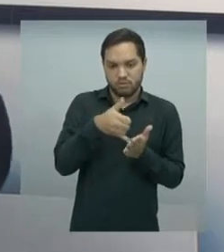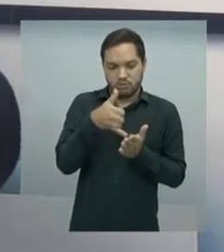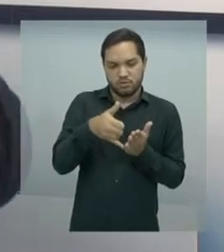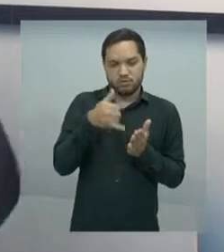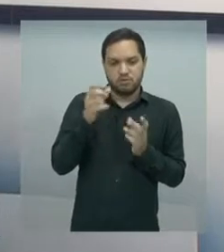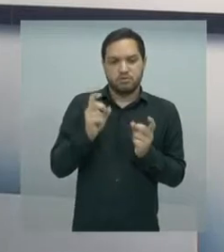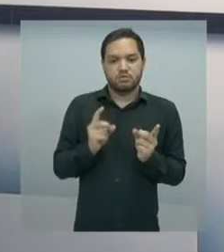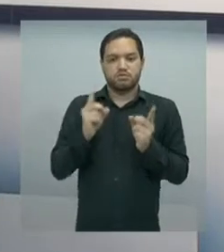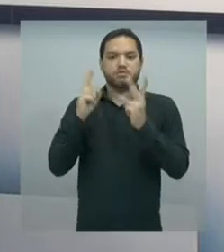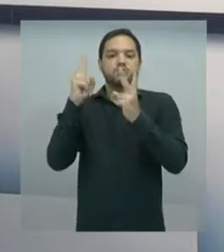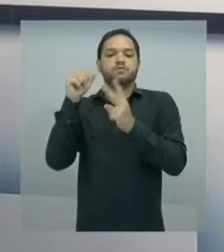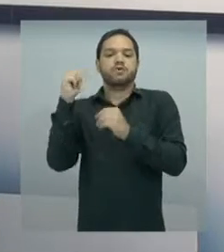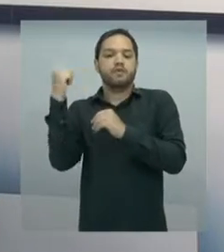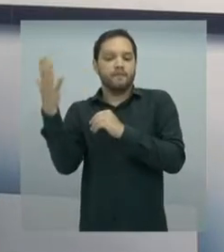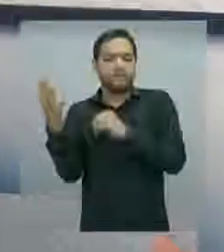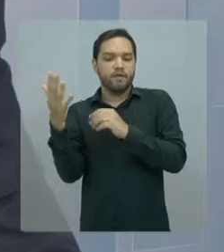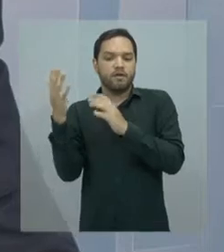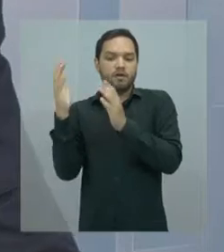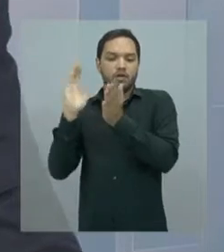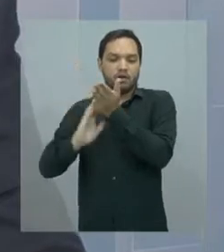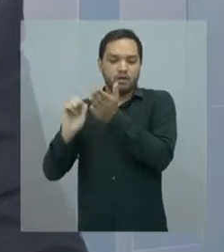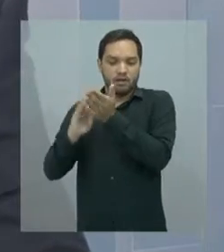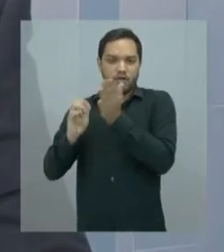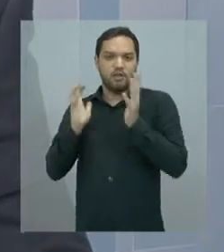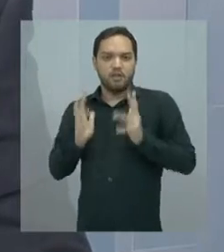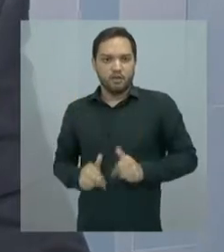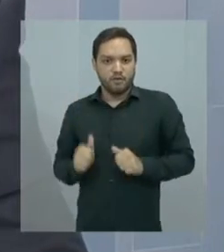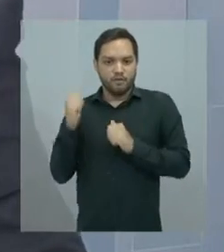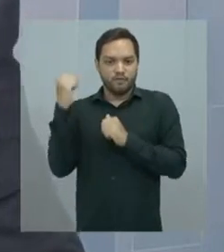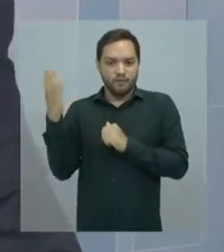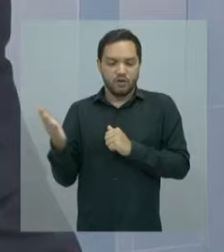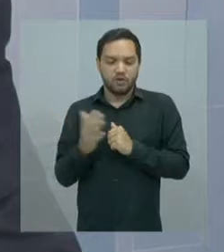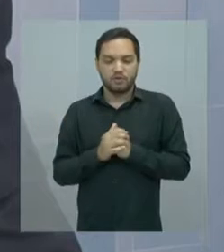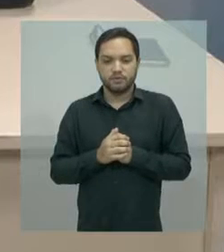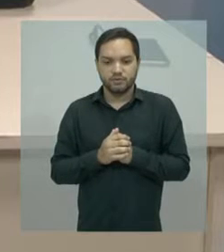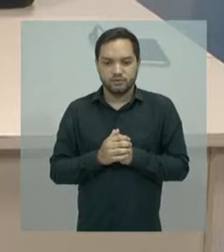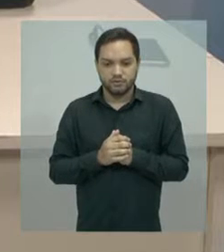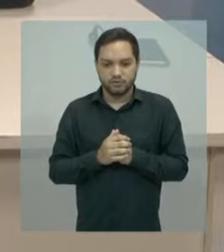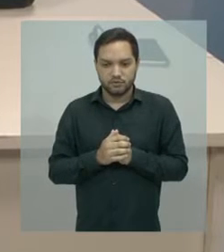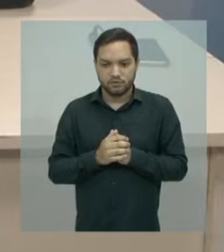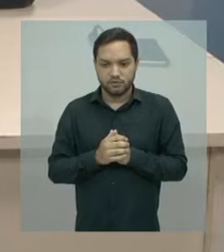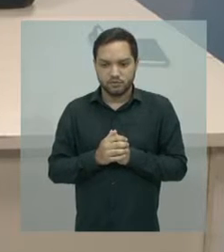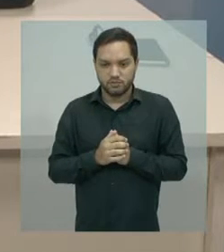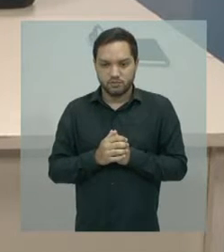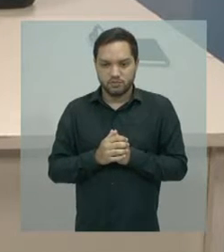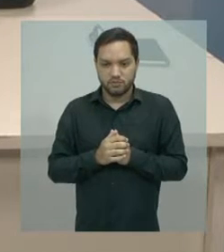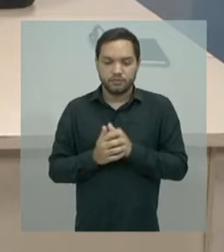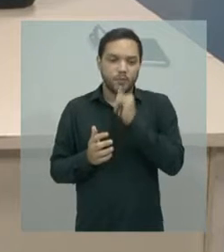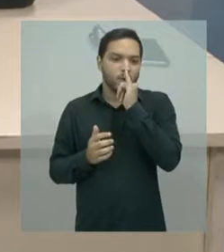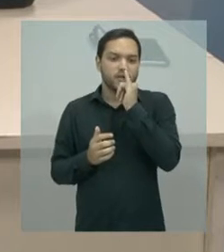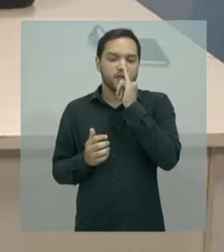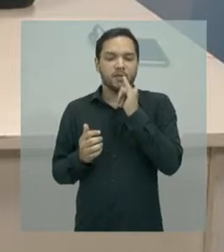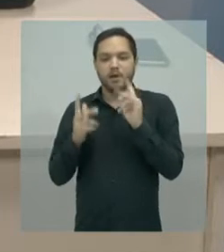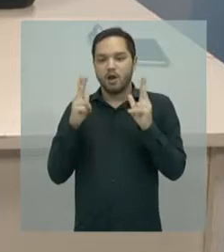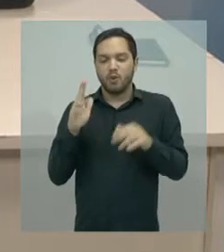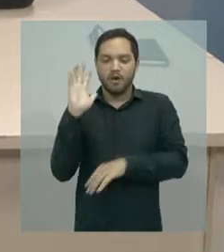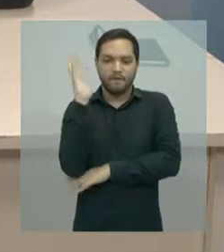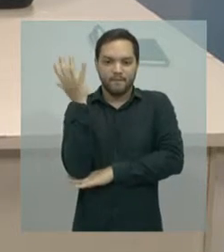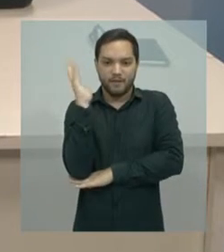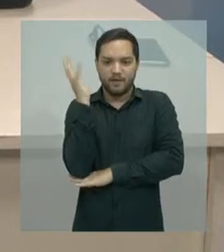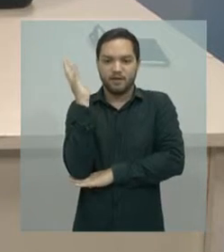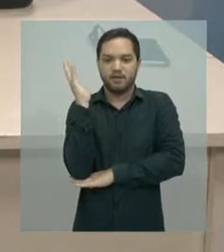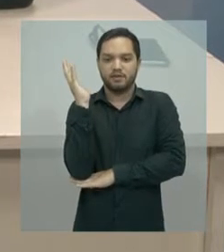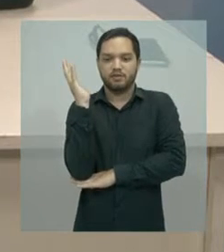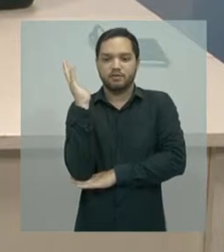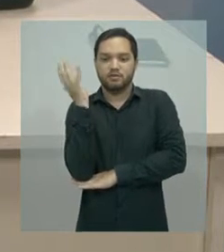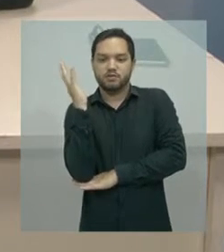e é refinado lá fora. Vamos voltar, vamos comprar os que eles vão utilizar. Como se a gente exportasse uma planta para o cara fazer o remédio lá fora e